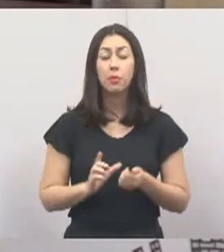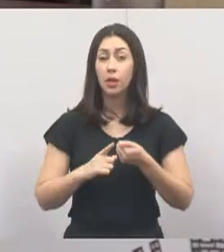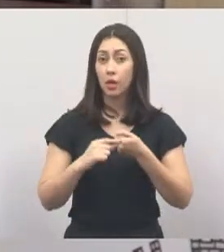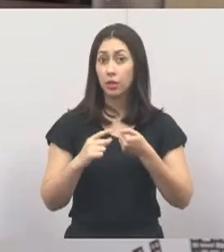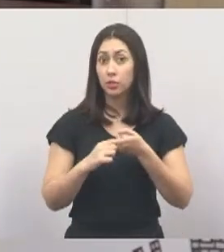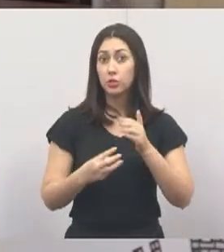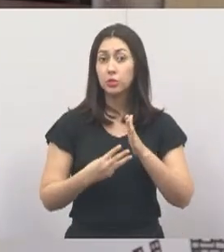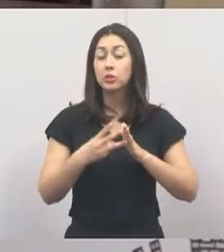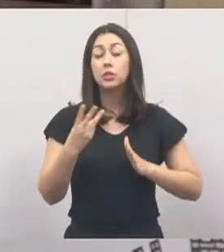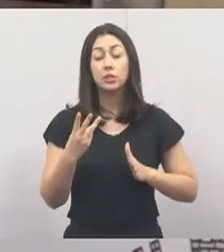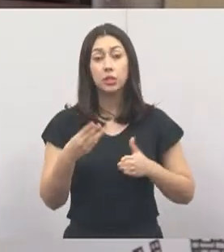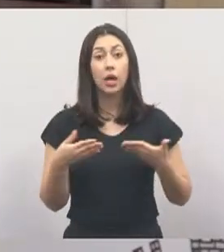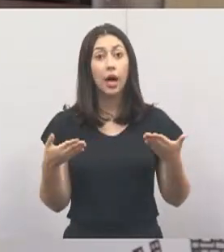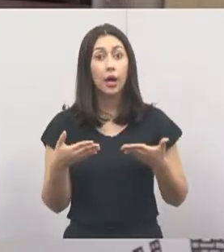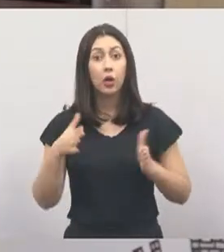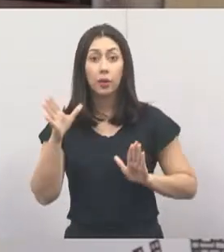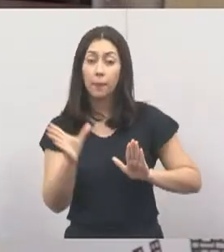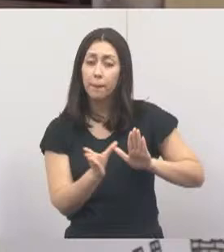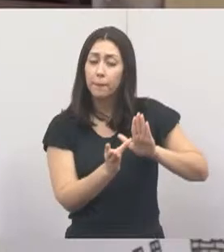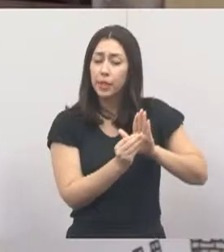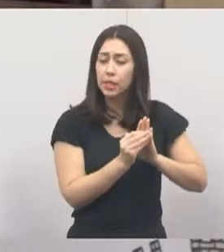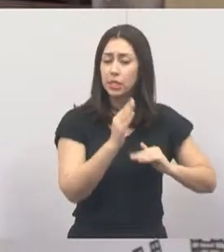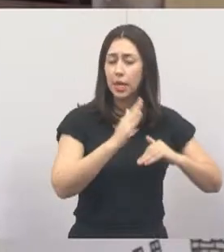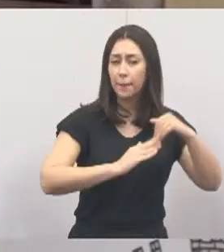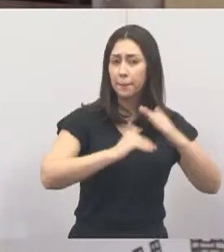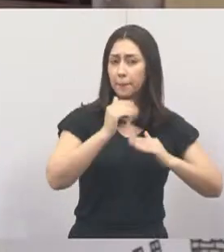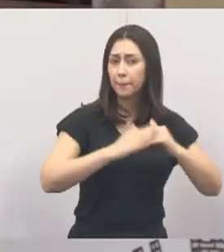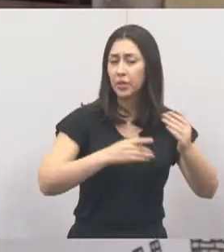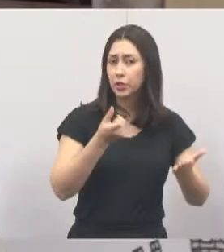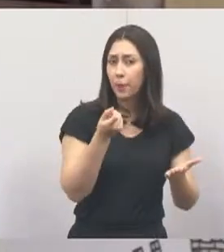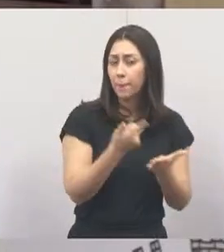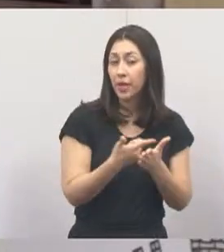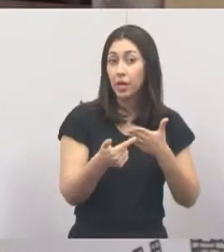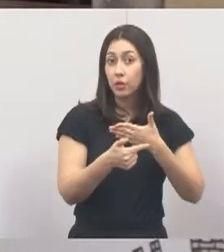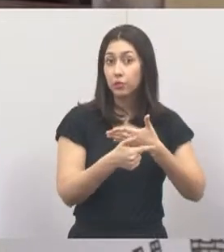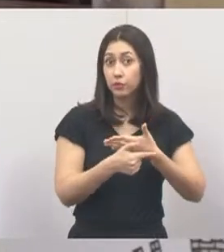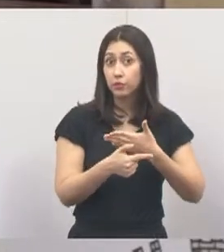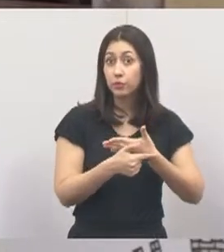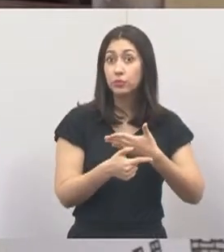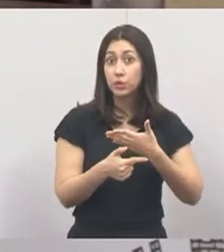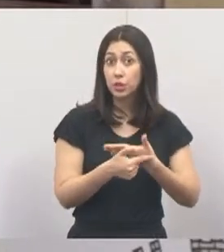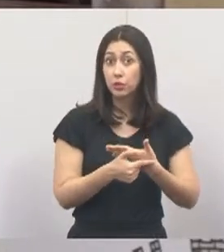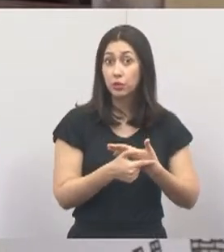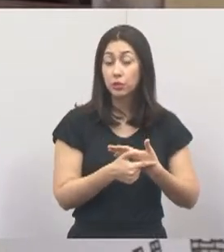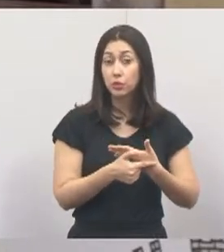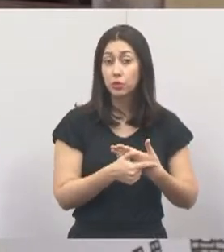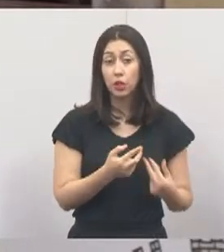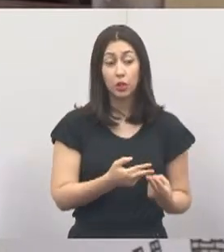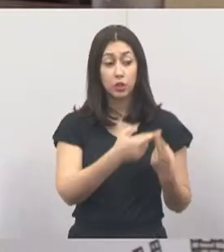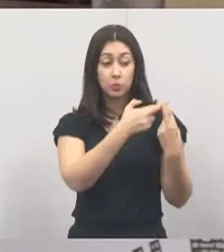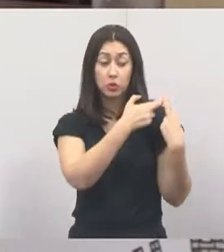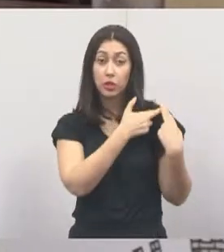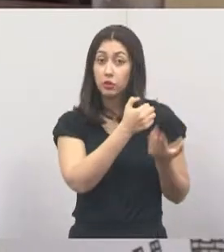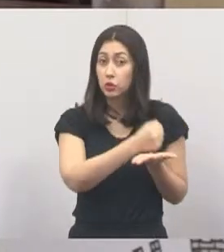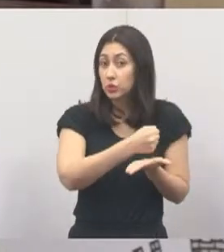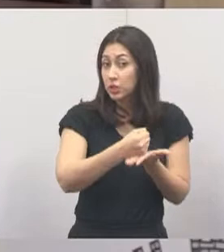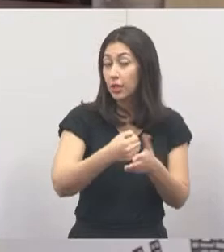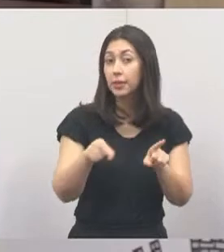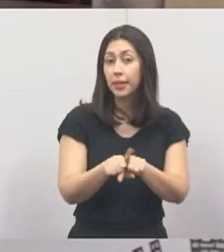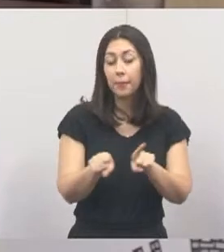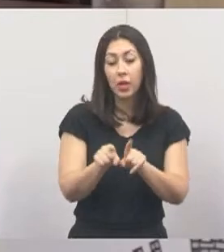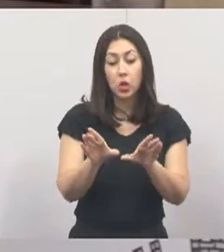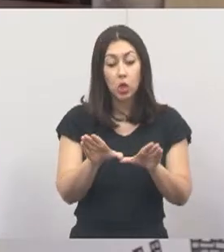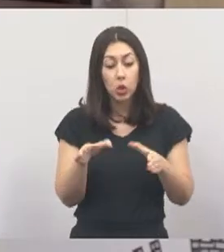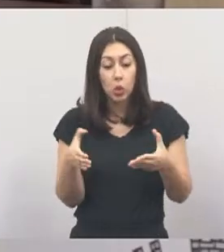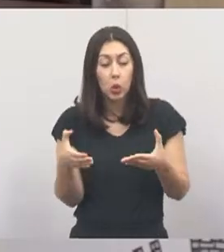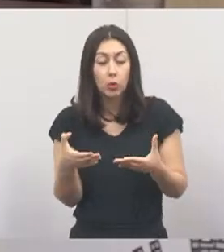as atividades gratificadas da Câmara Municipal as funções de agente de contratação e de comissão de